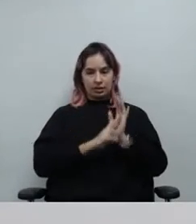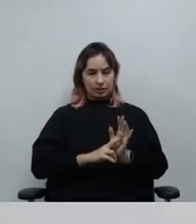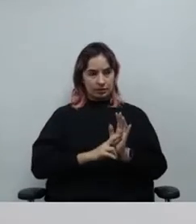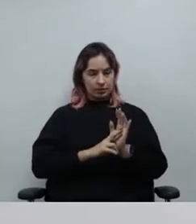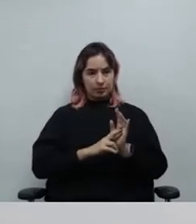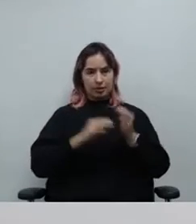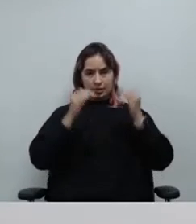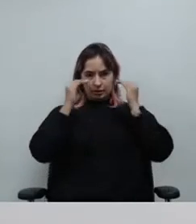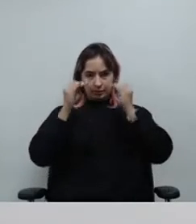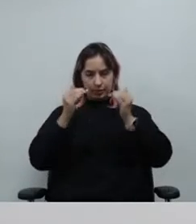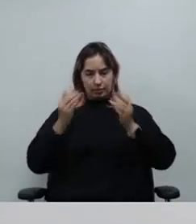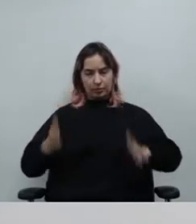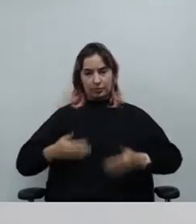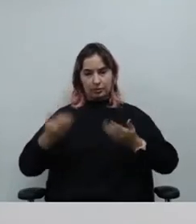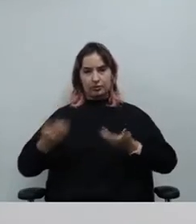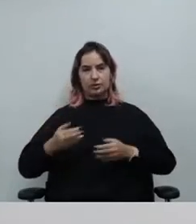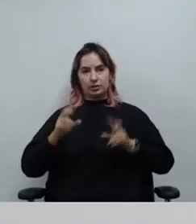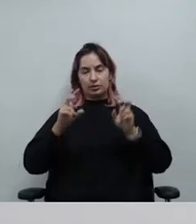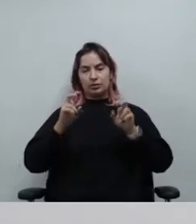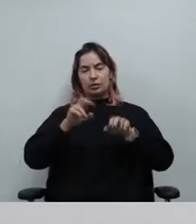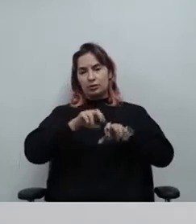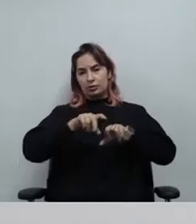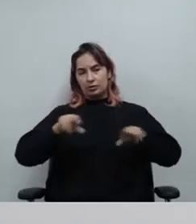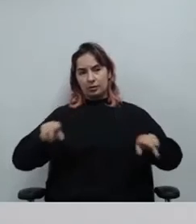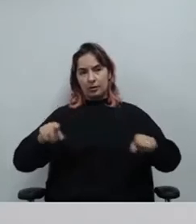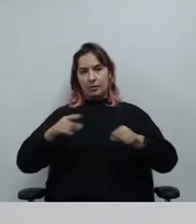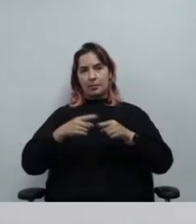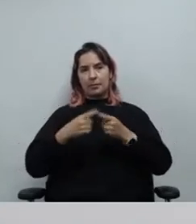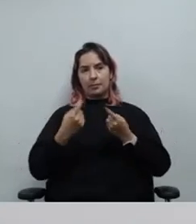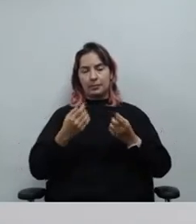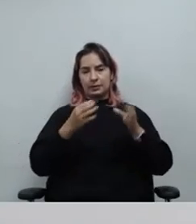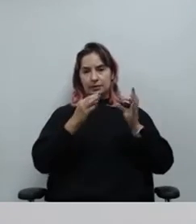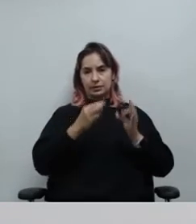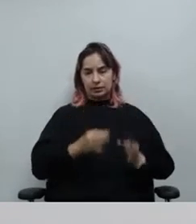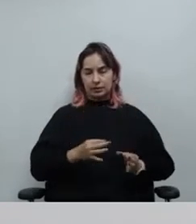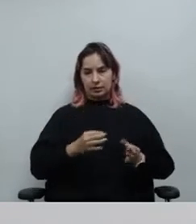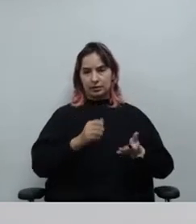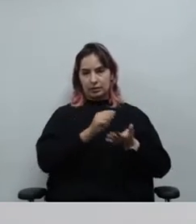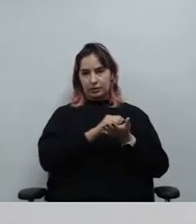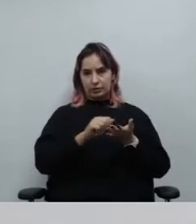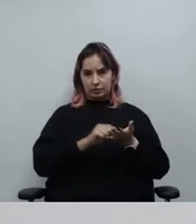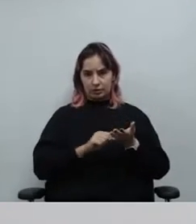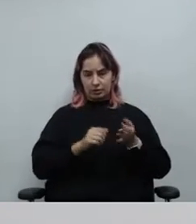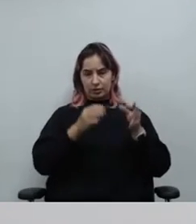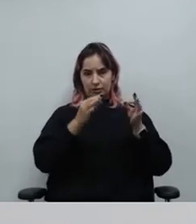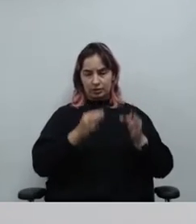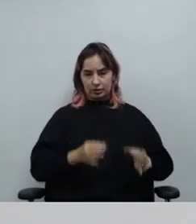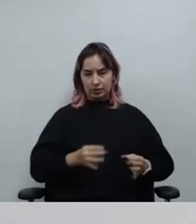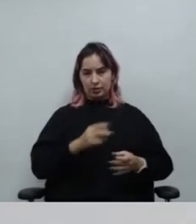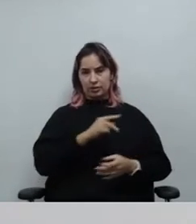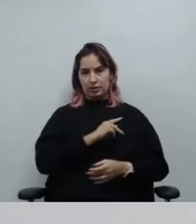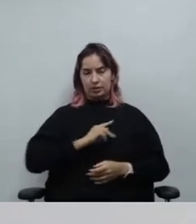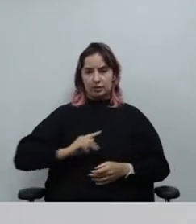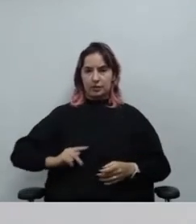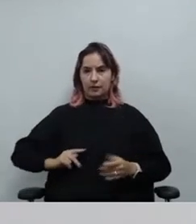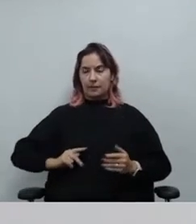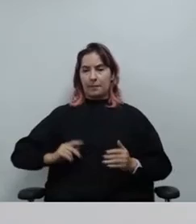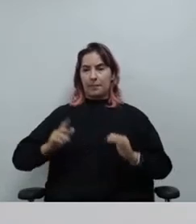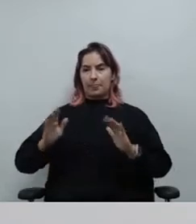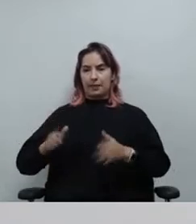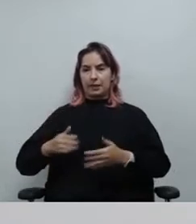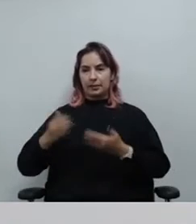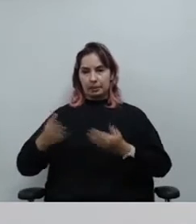sobre assuntos diversos, mas de maneira geral, ter certeza, aqui registrar a certeza da presidência de que essas